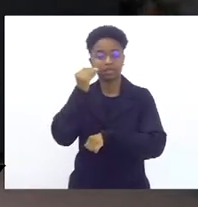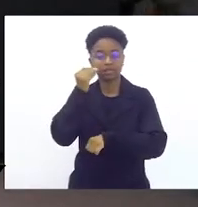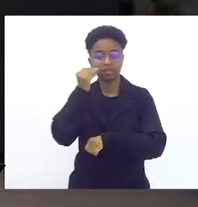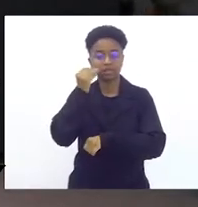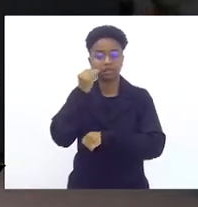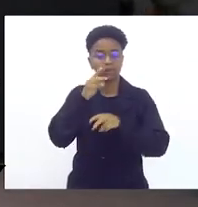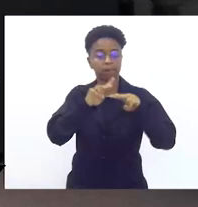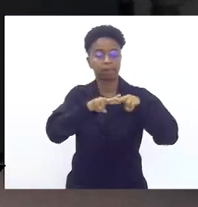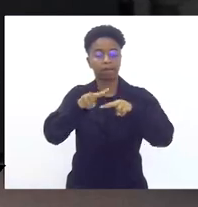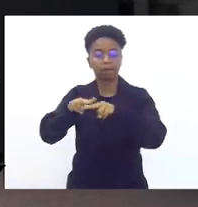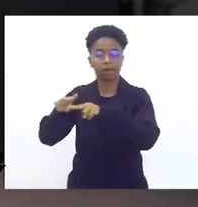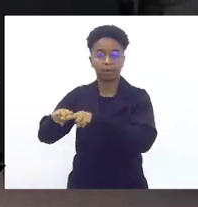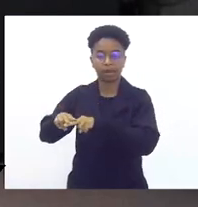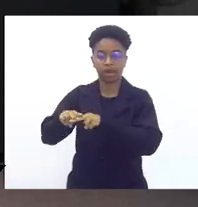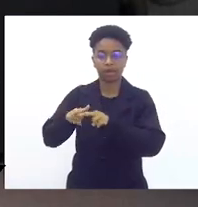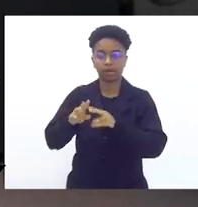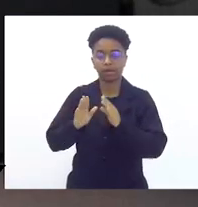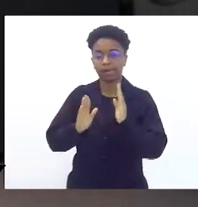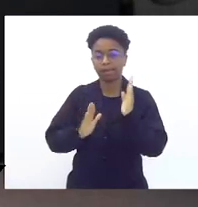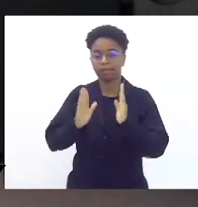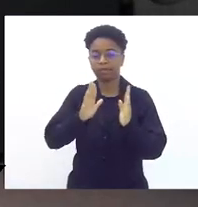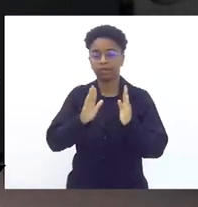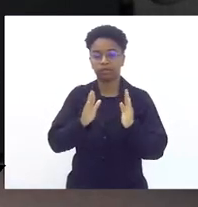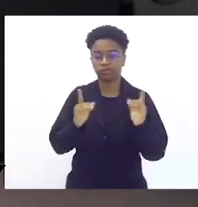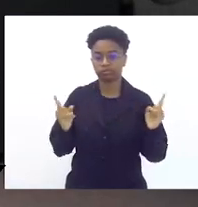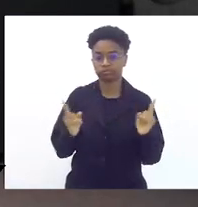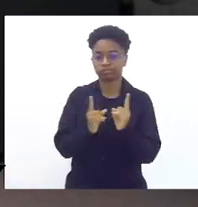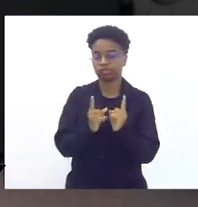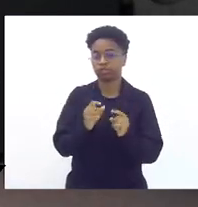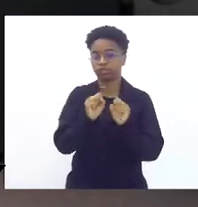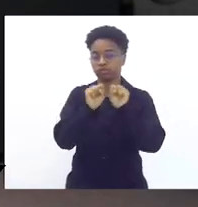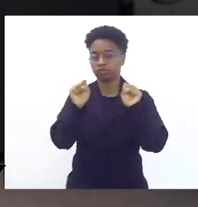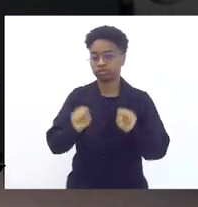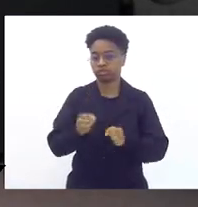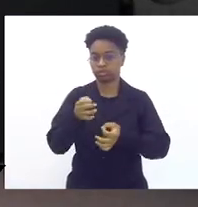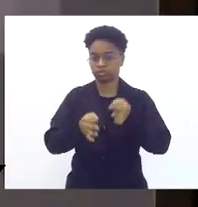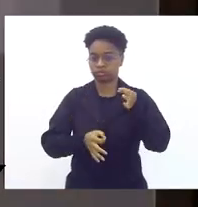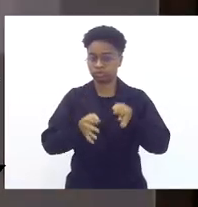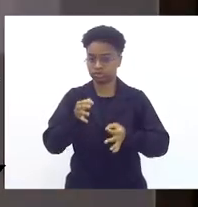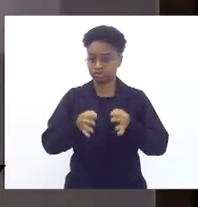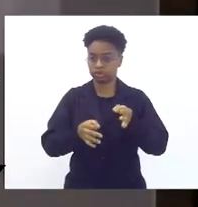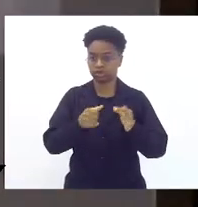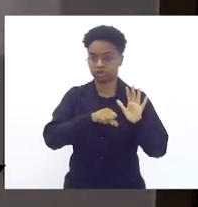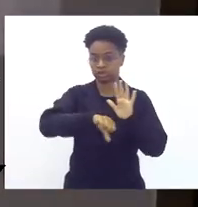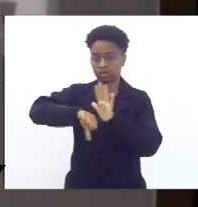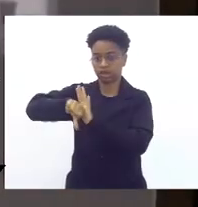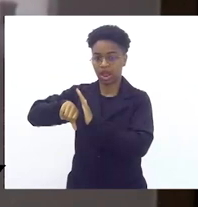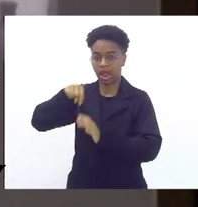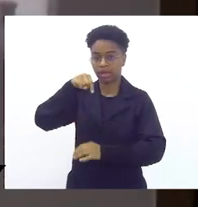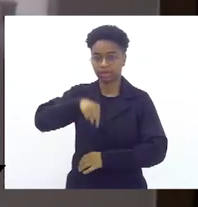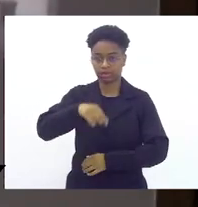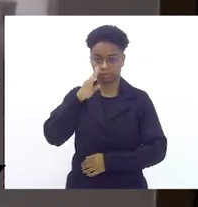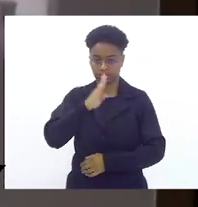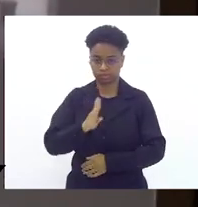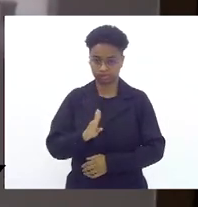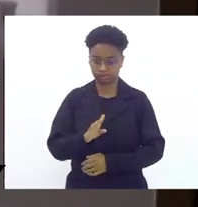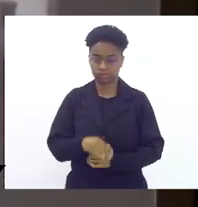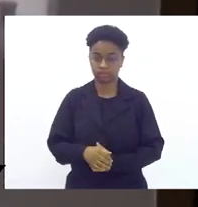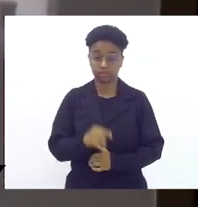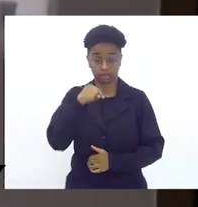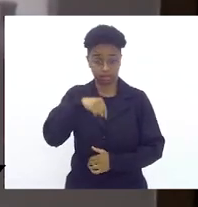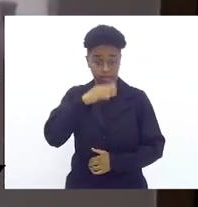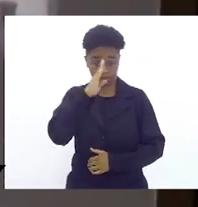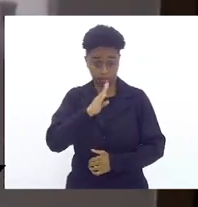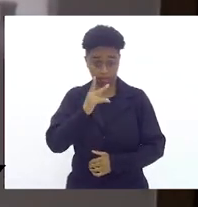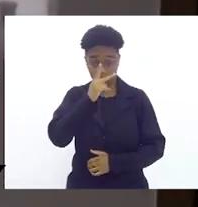pedidos de prisão preventiva do sistema de segurança de Justiça Criminal no Brasil no Brasil pessoas